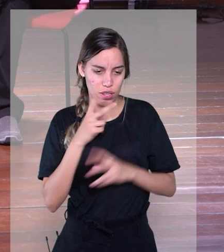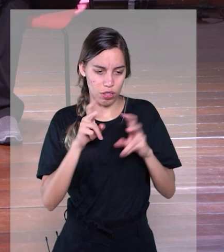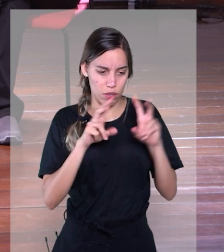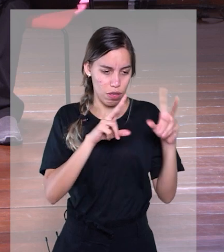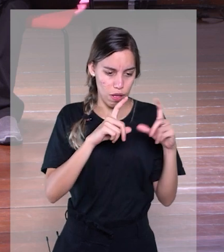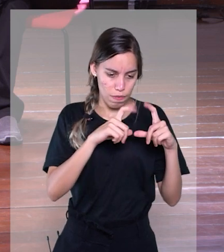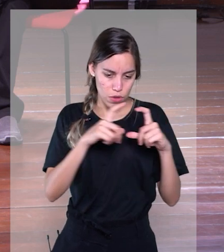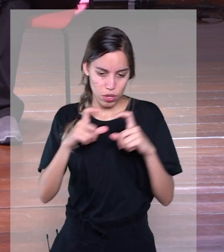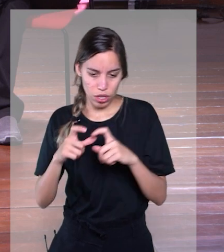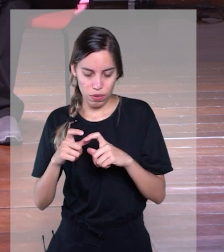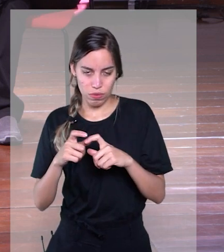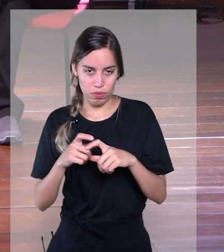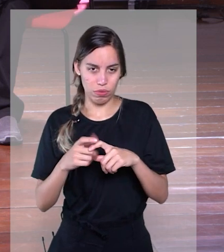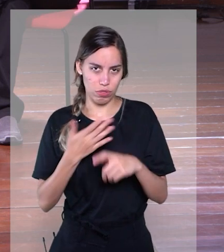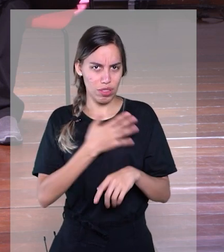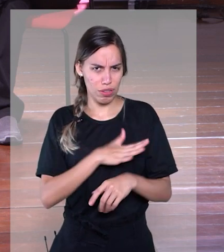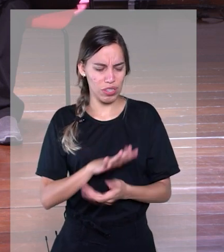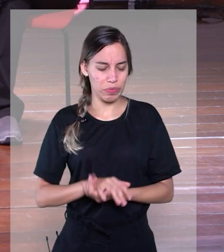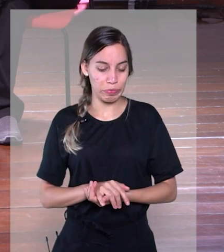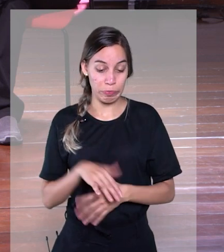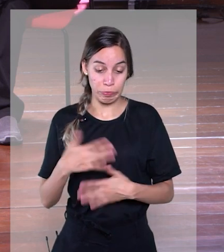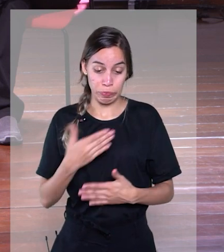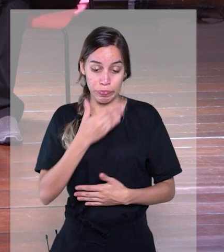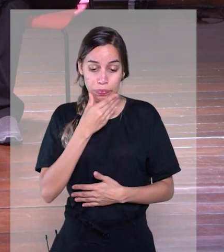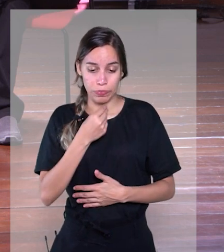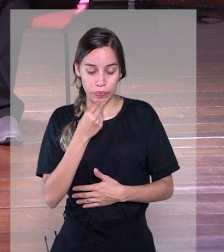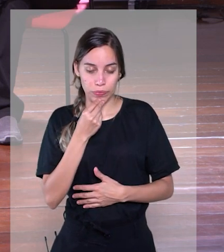né, Intoleráveis. Esse senhor